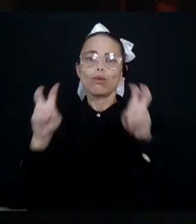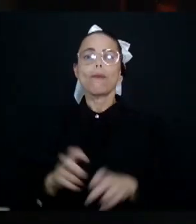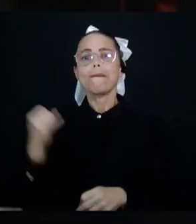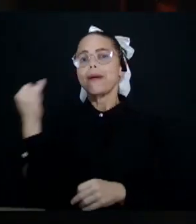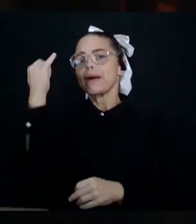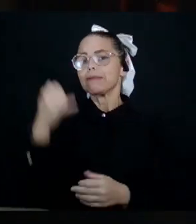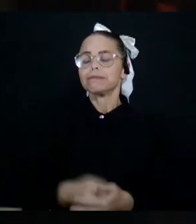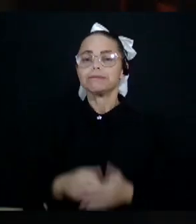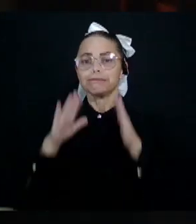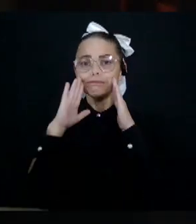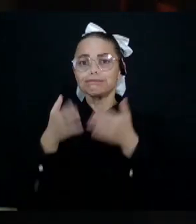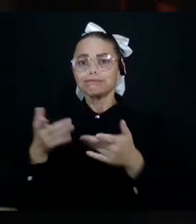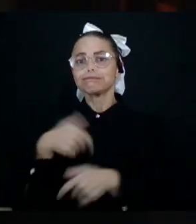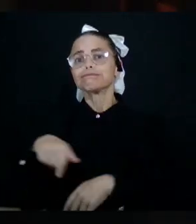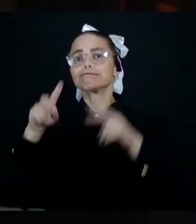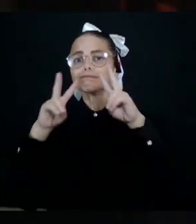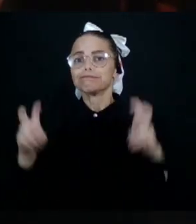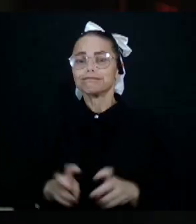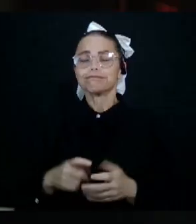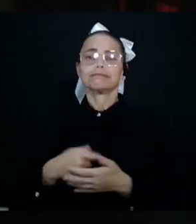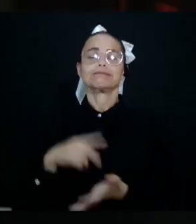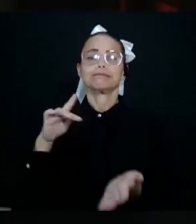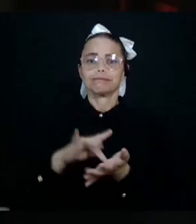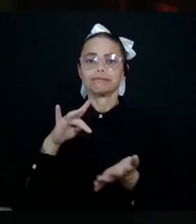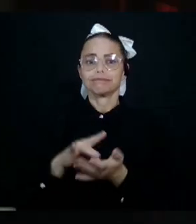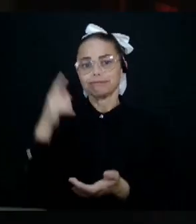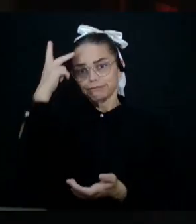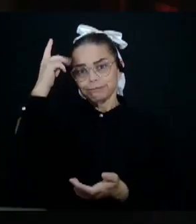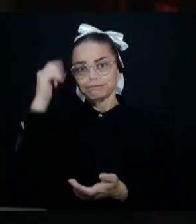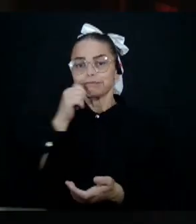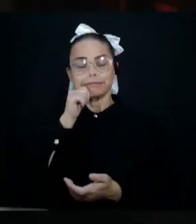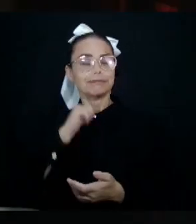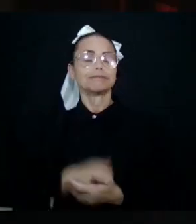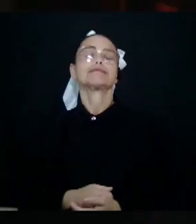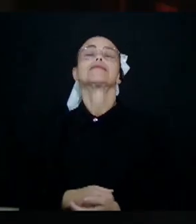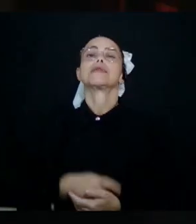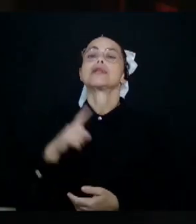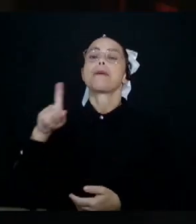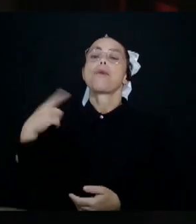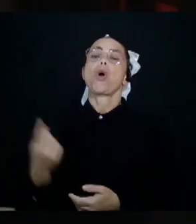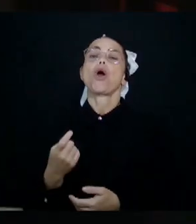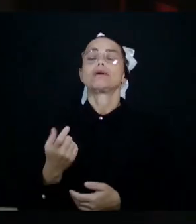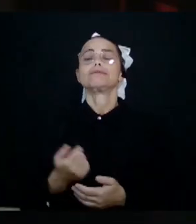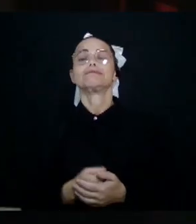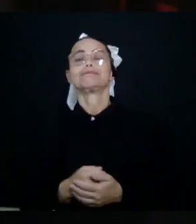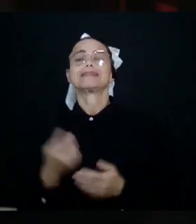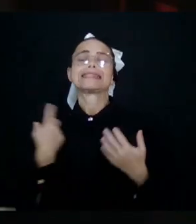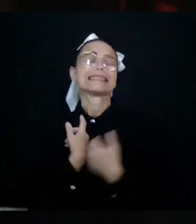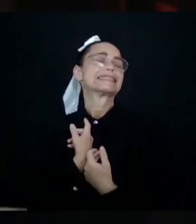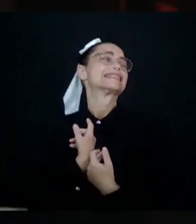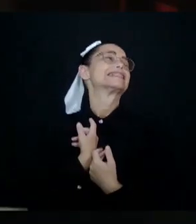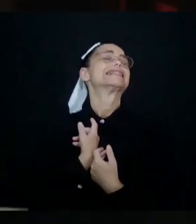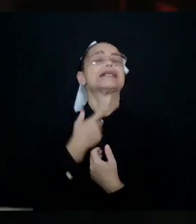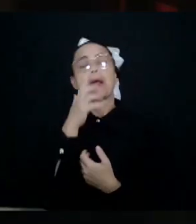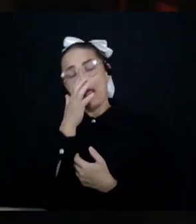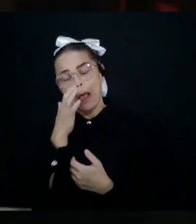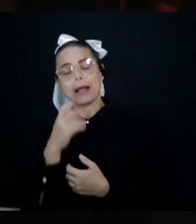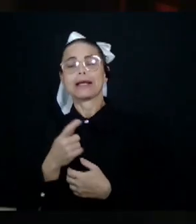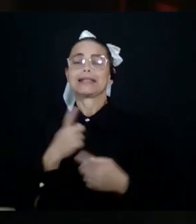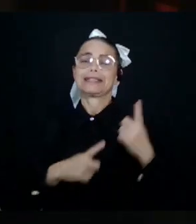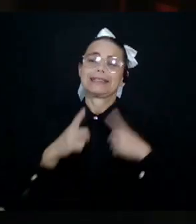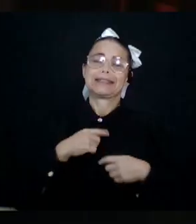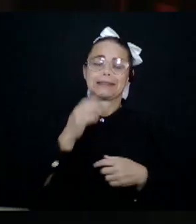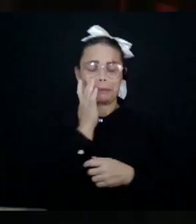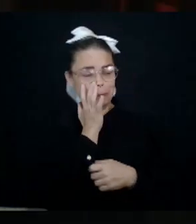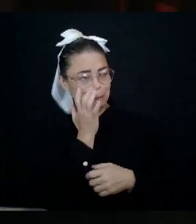falar sobre um fenômeno real e muito comum, a ressaca. Vamos colocar umas aspinhas aqui, falar uma depressãozinha, né? A